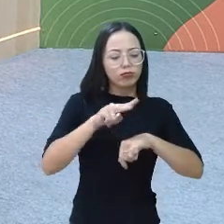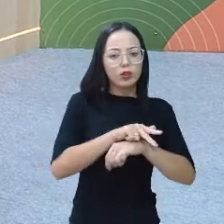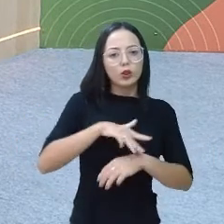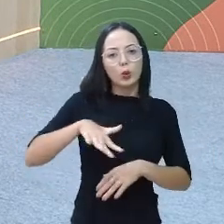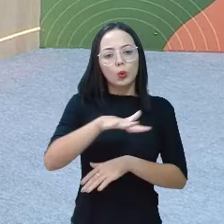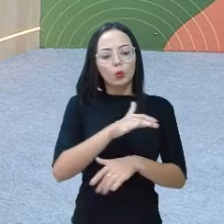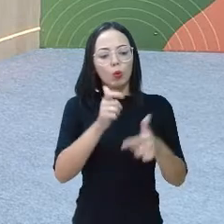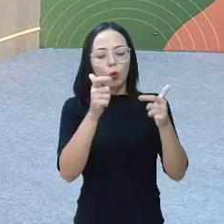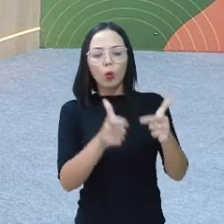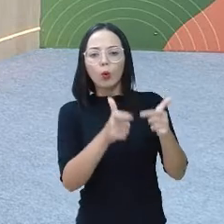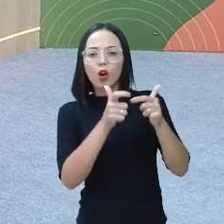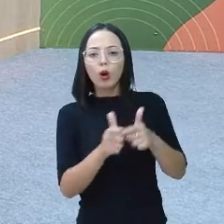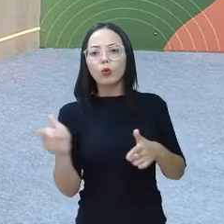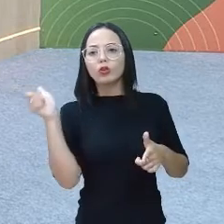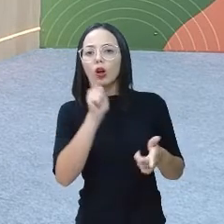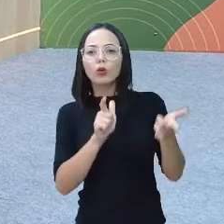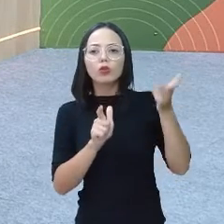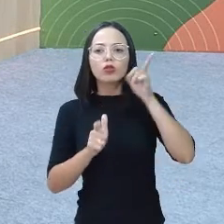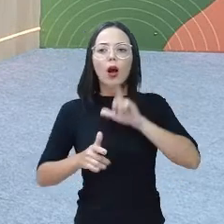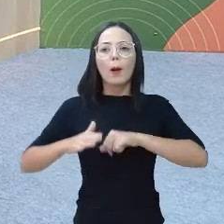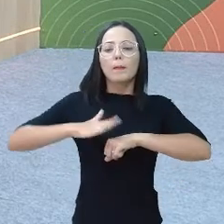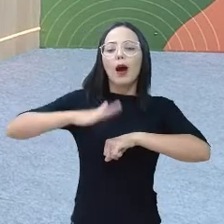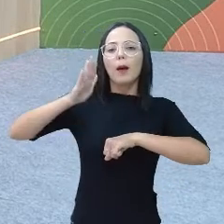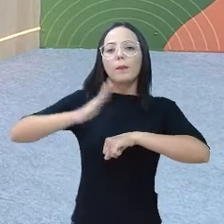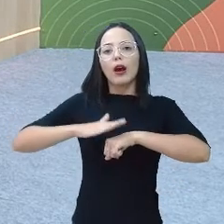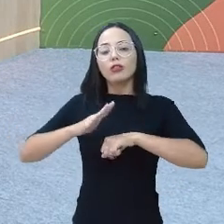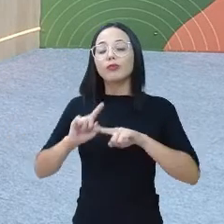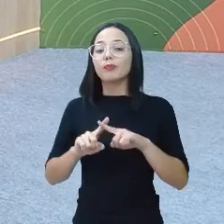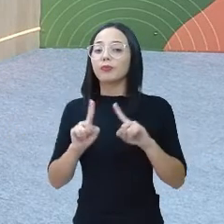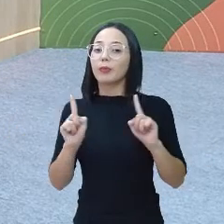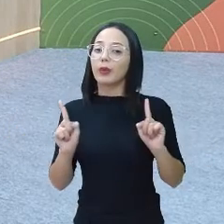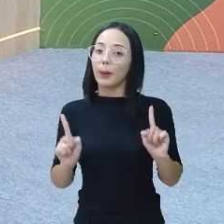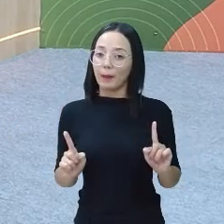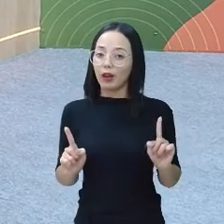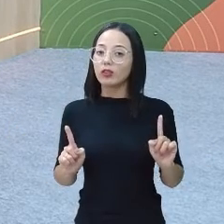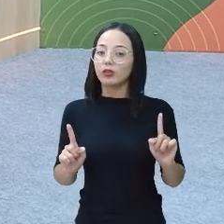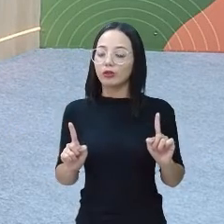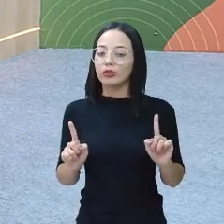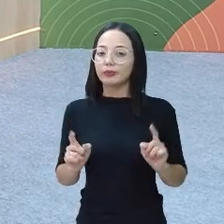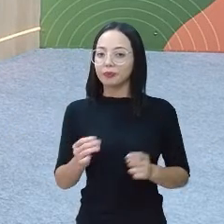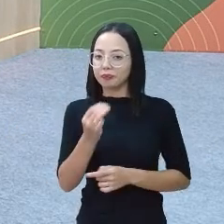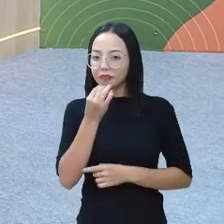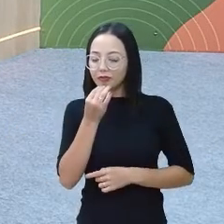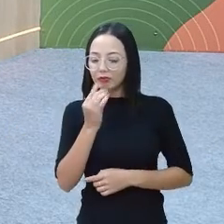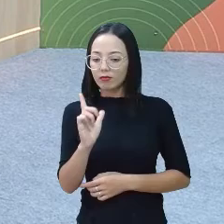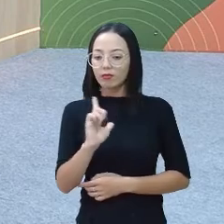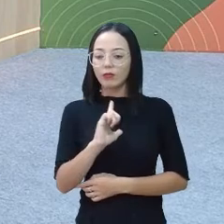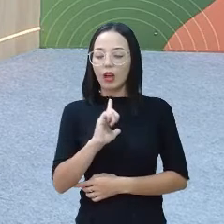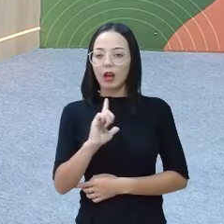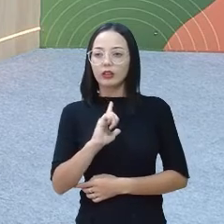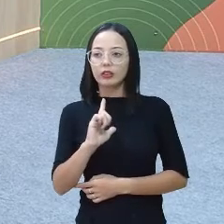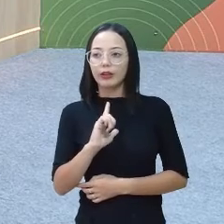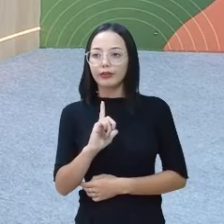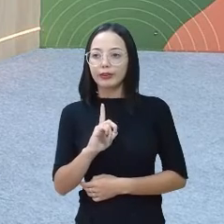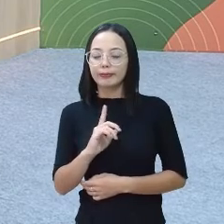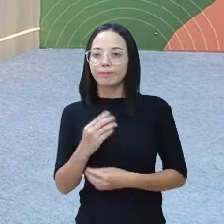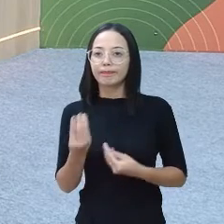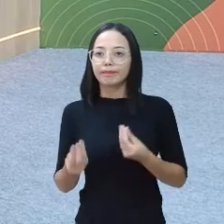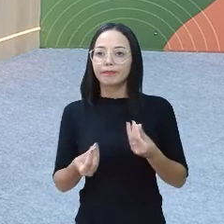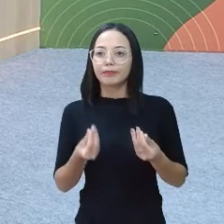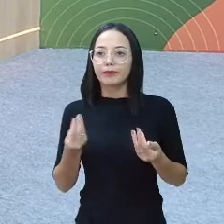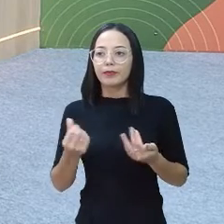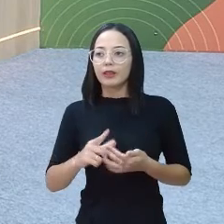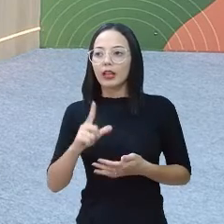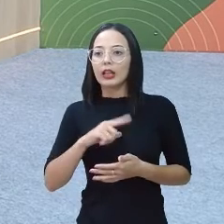território, conquistar mais territórios, né, para a coroa. Porém, como houve a